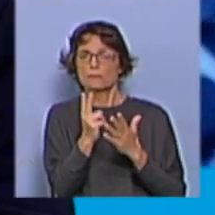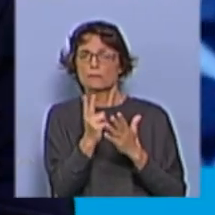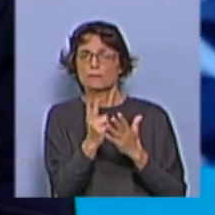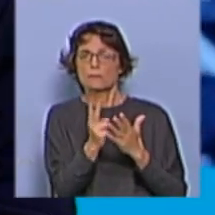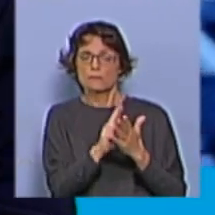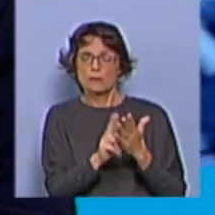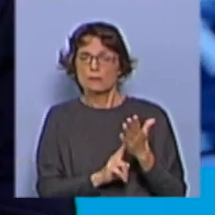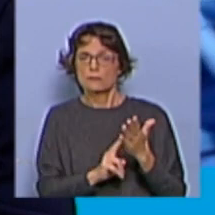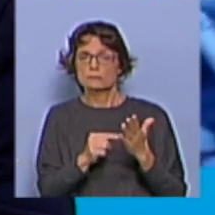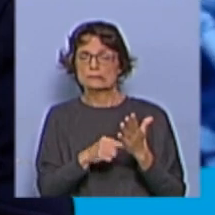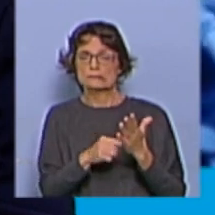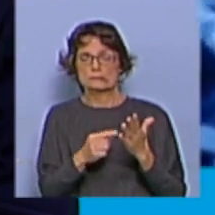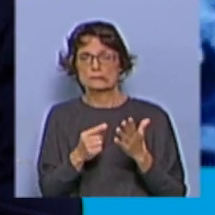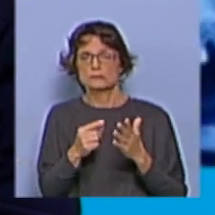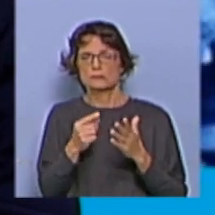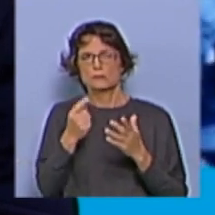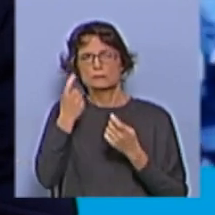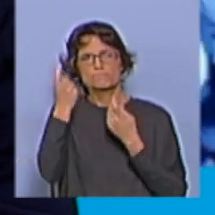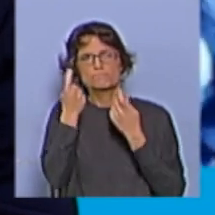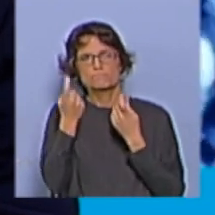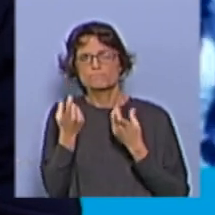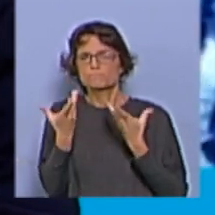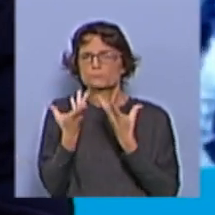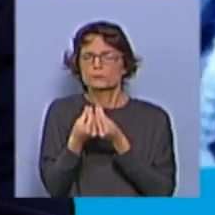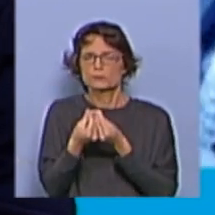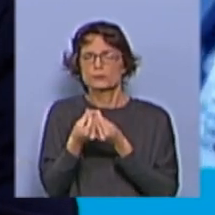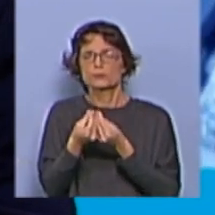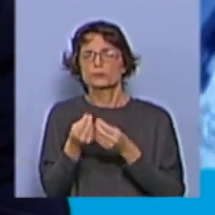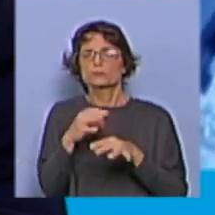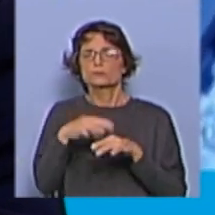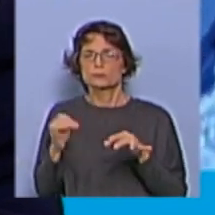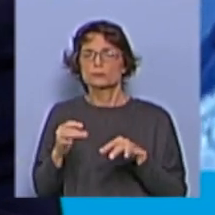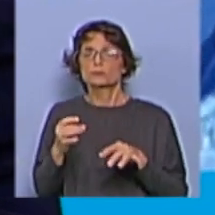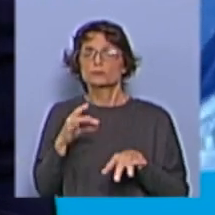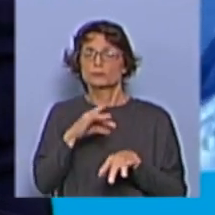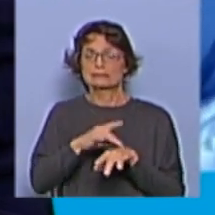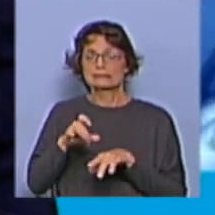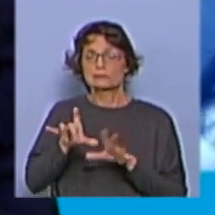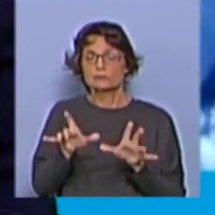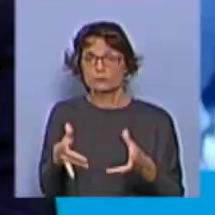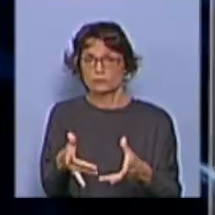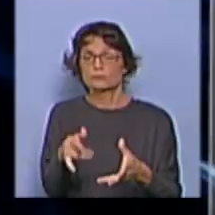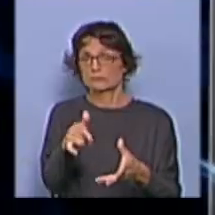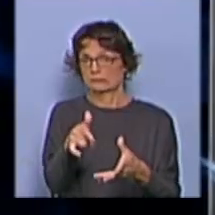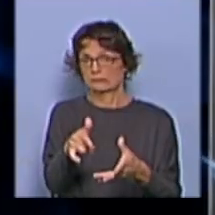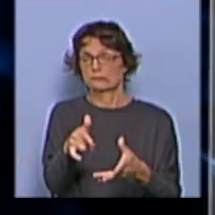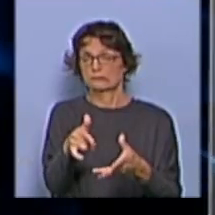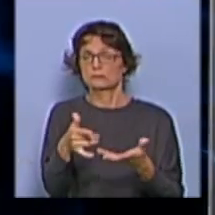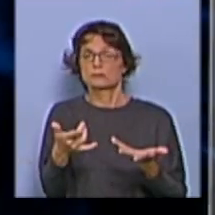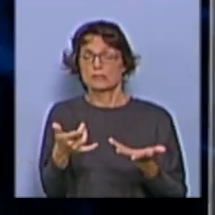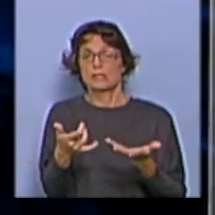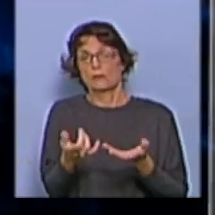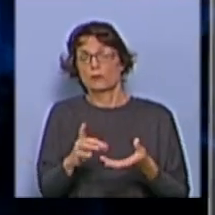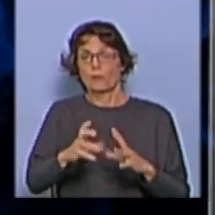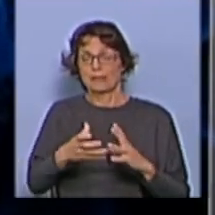abateu sobre o nosso país, sobre o mundo, que primeiro naturalmente teve uma expressão de crise sanitária, que se está a transformar